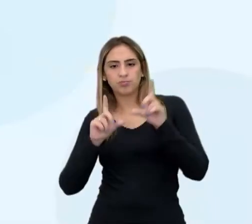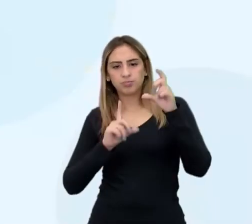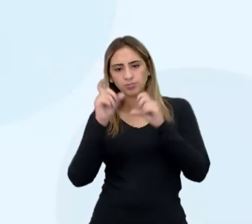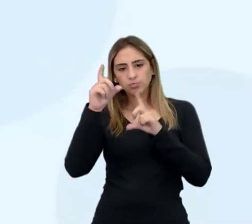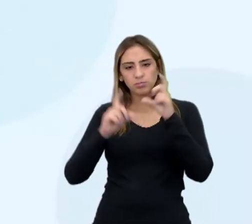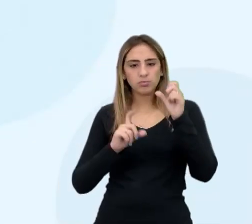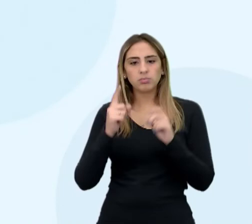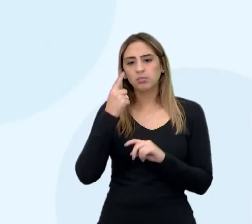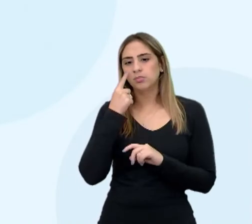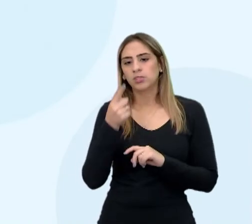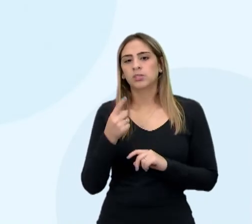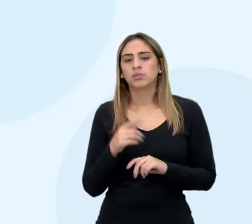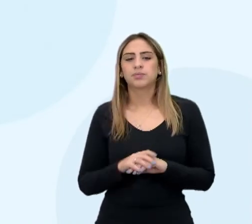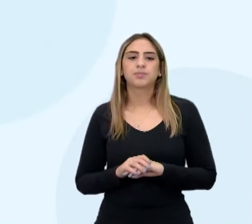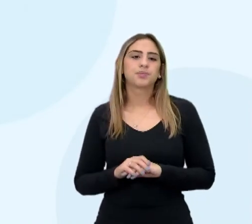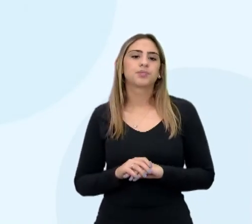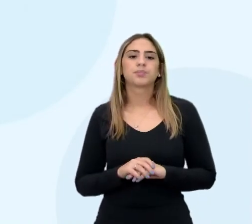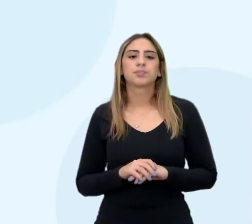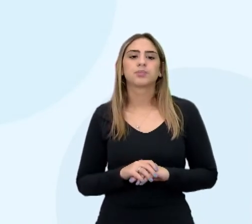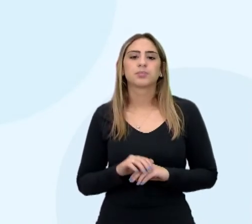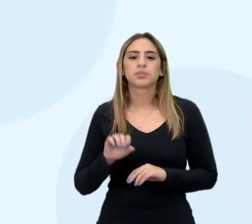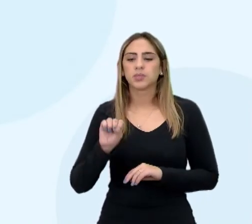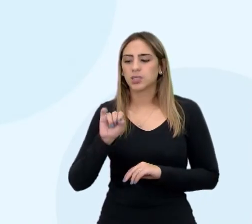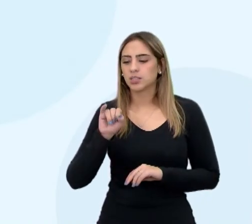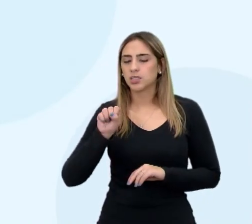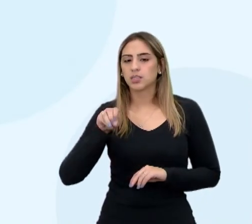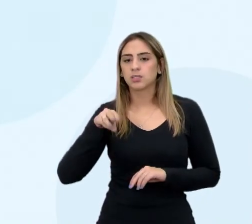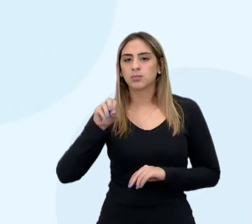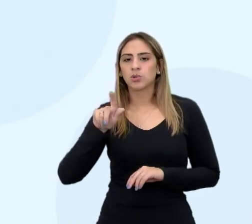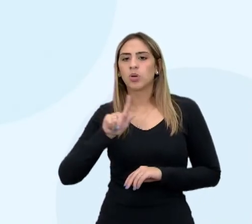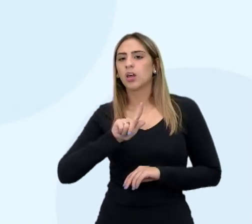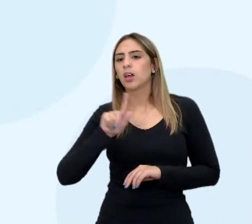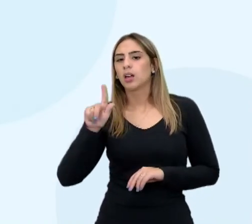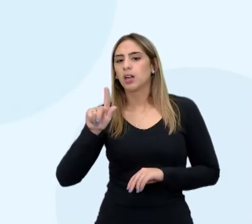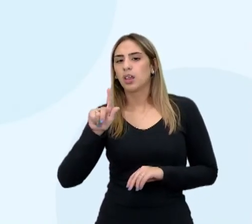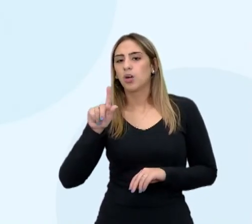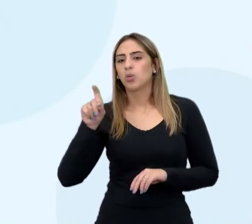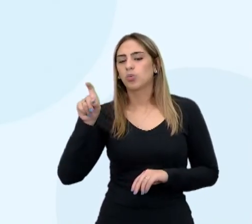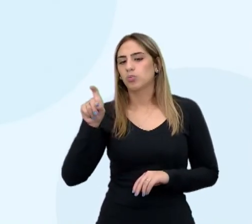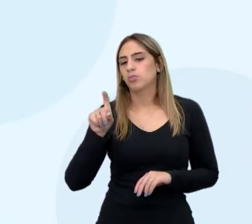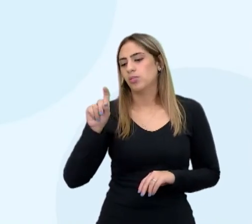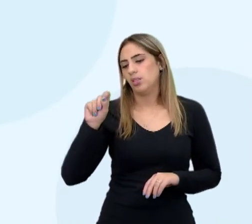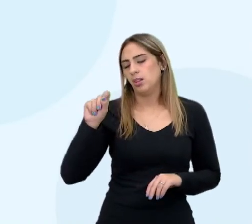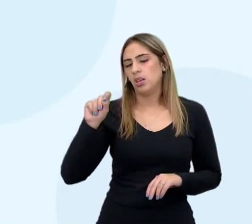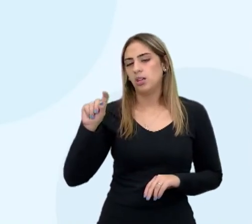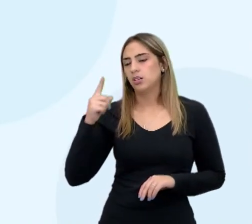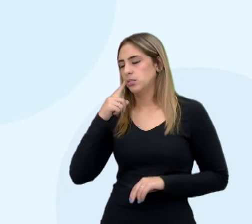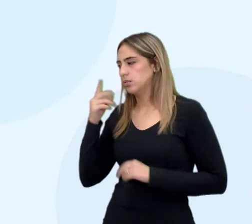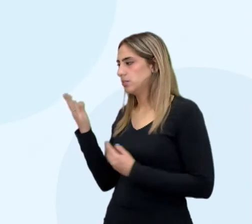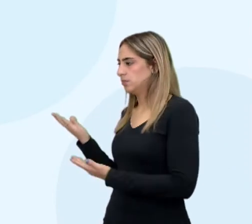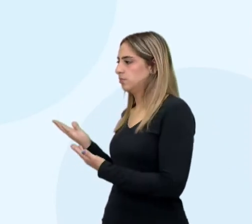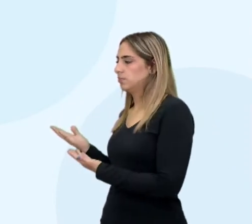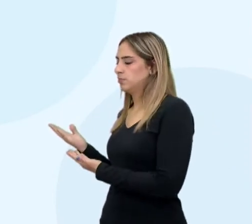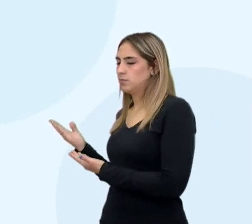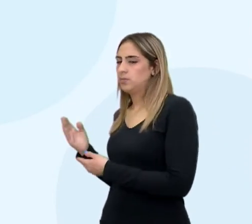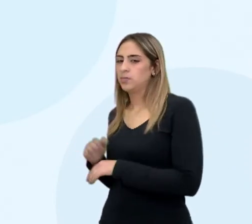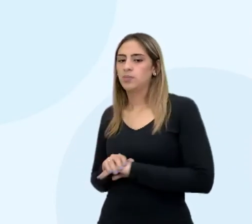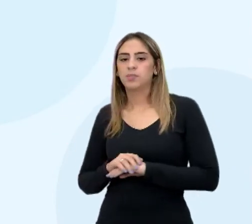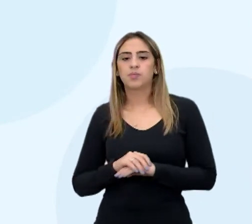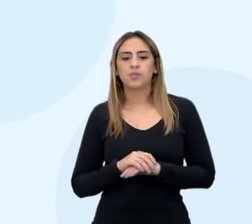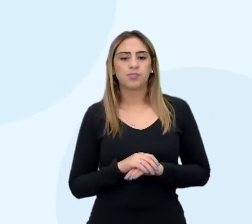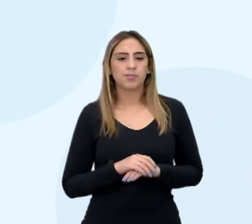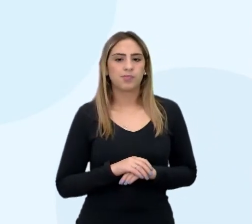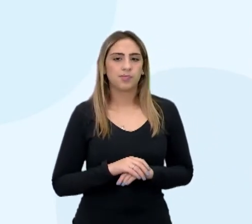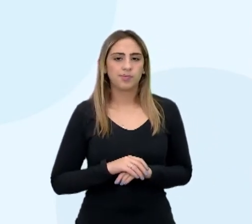aí de um efeito de um sismo de grau 10, né, isso também aí da escala de Mercalli, né,